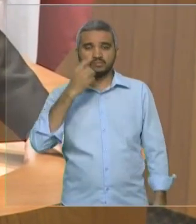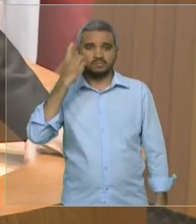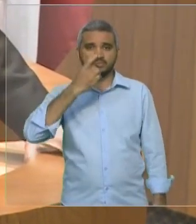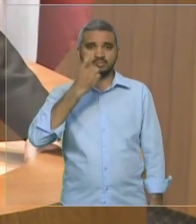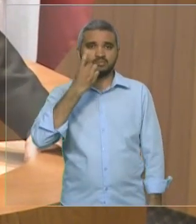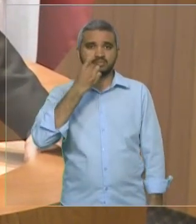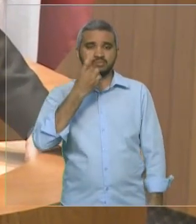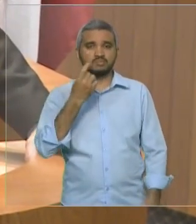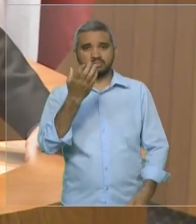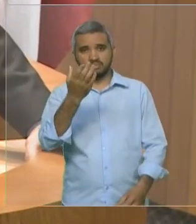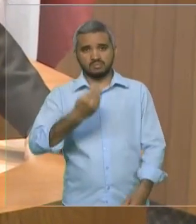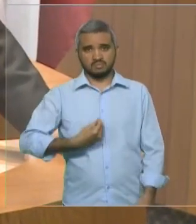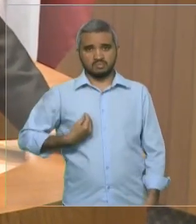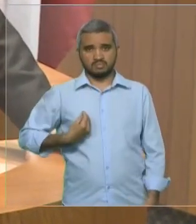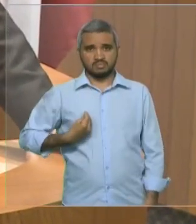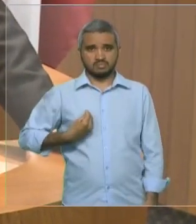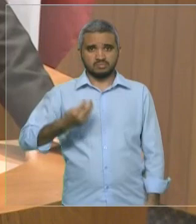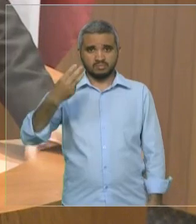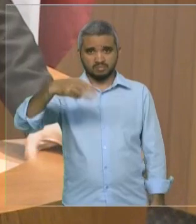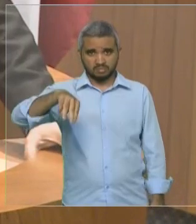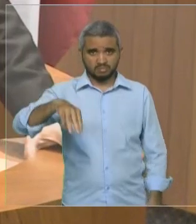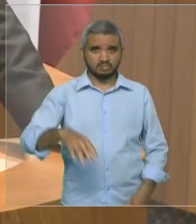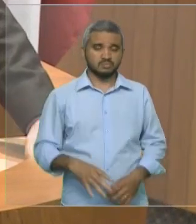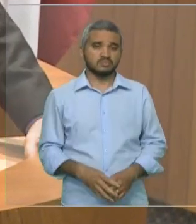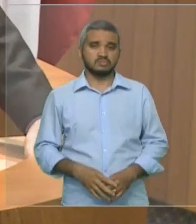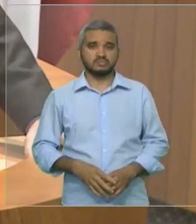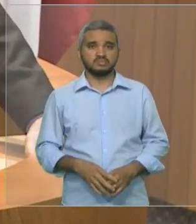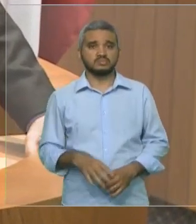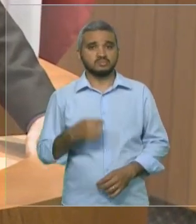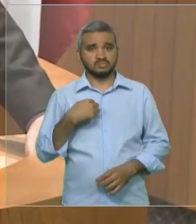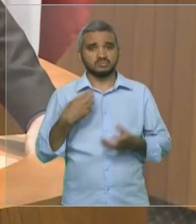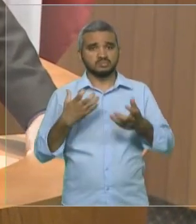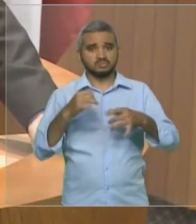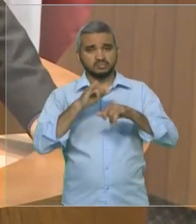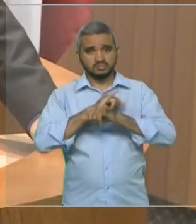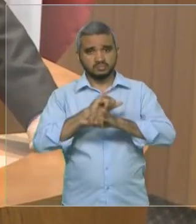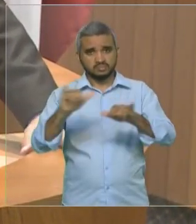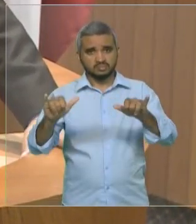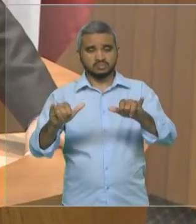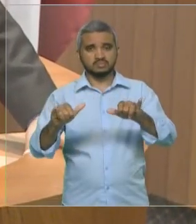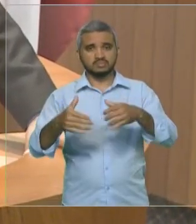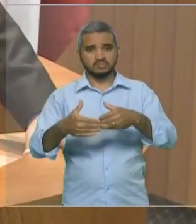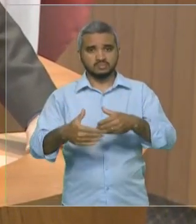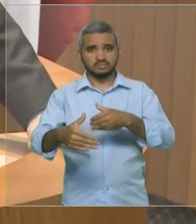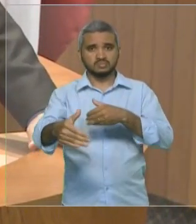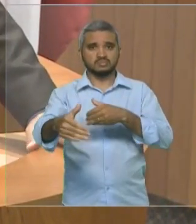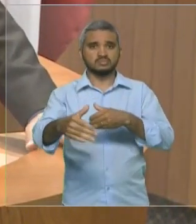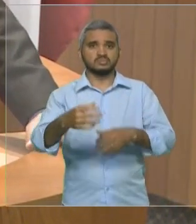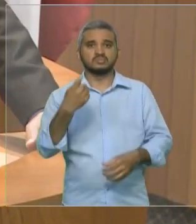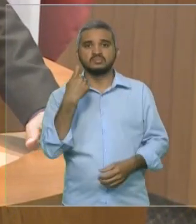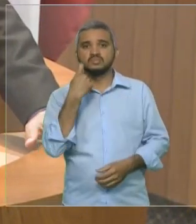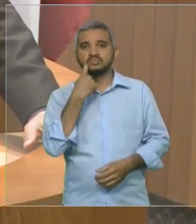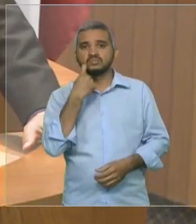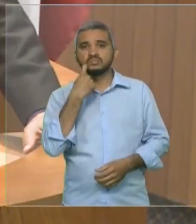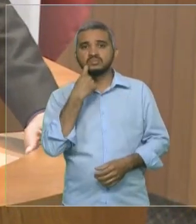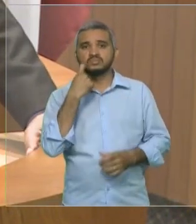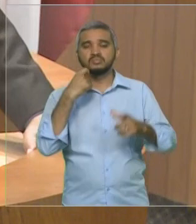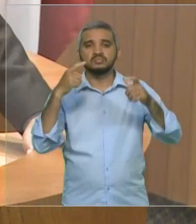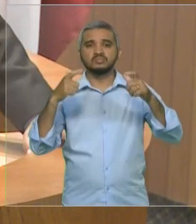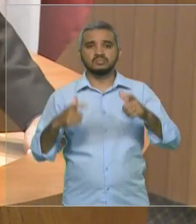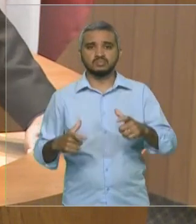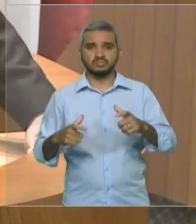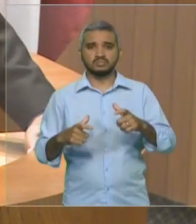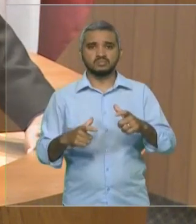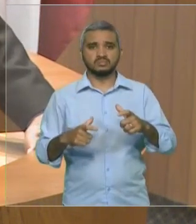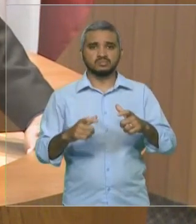eu venho destacar que nesta sexta-feira, no município de Estreito, terá um evento muito